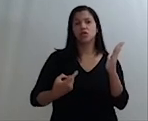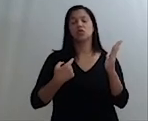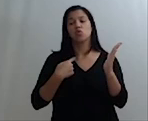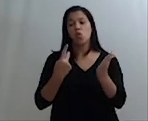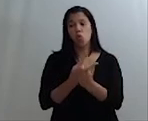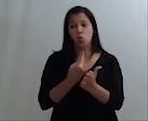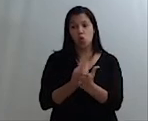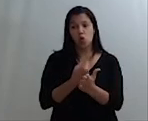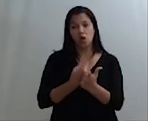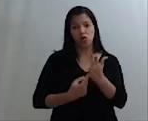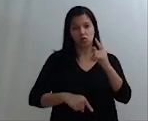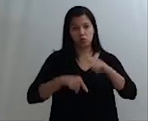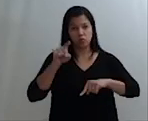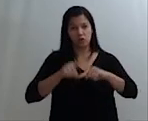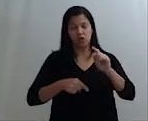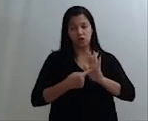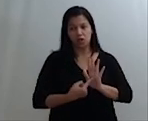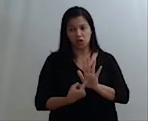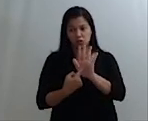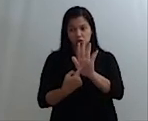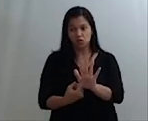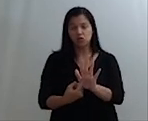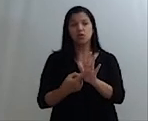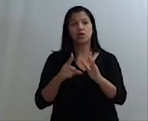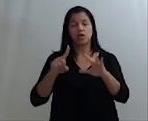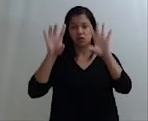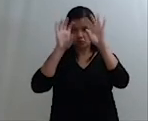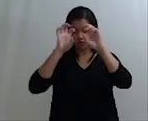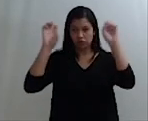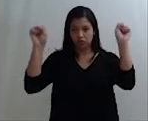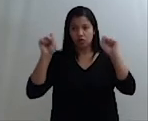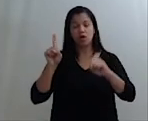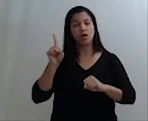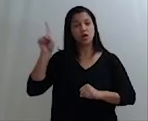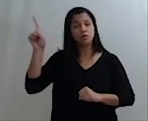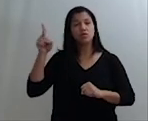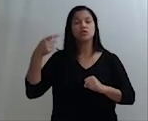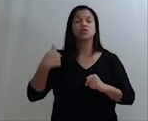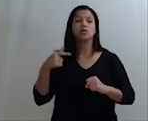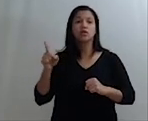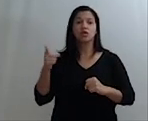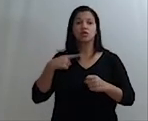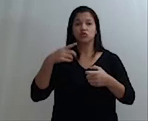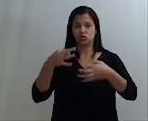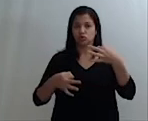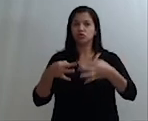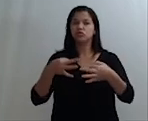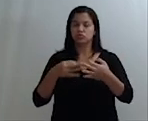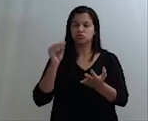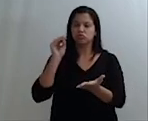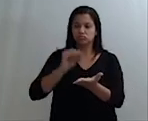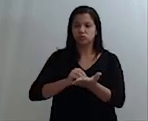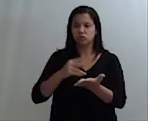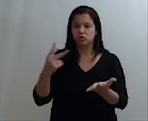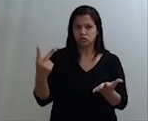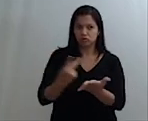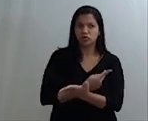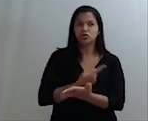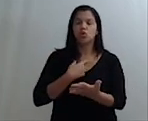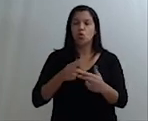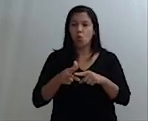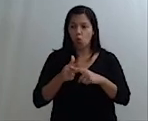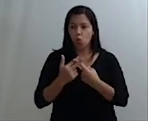no juízo no no Tribunal de Justiça de Mato Grosso do Sul o que de fato ocorreu quando do julgamento dos desembargos eles corrigiram